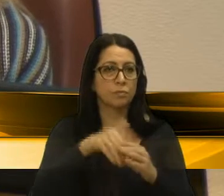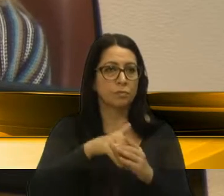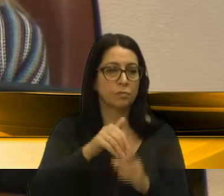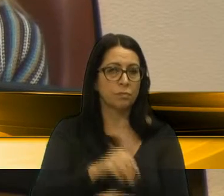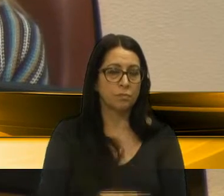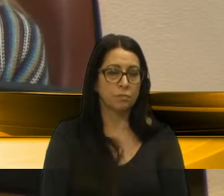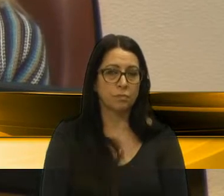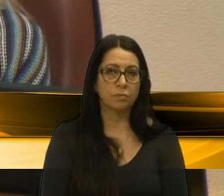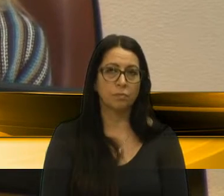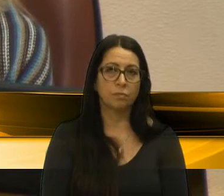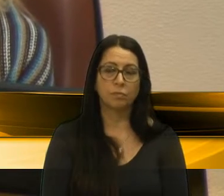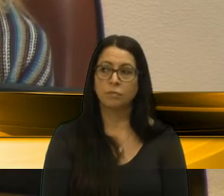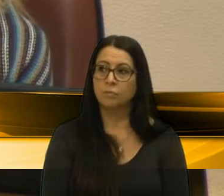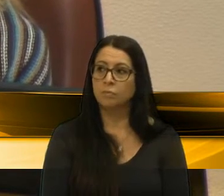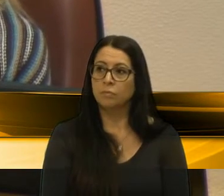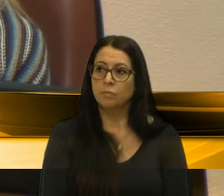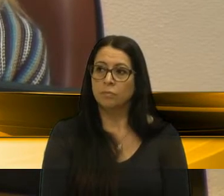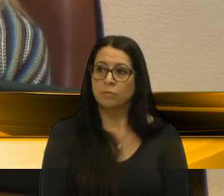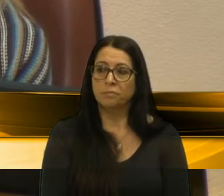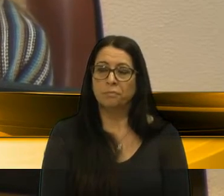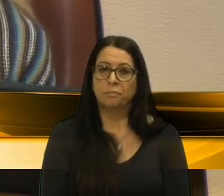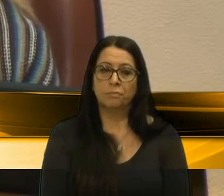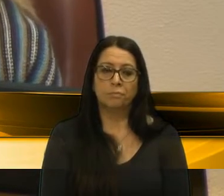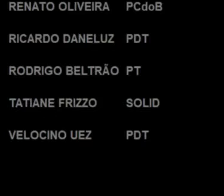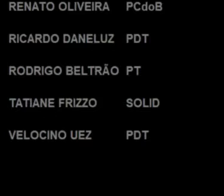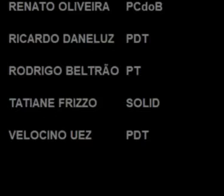que registre seus votos.